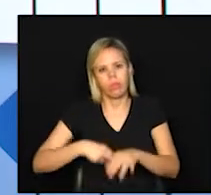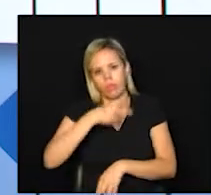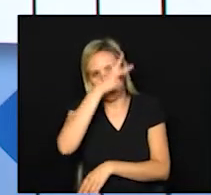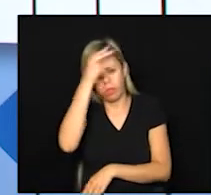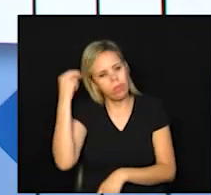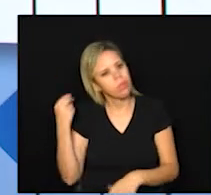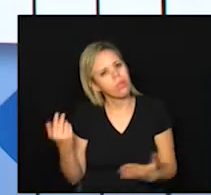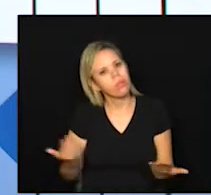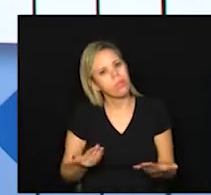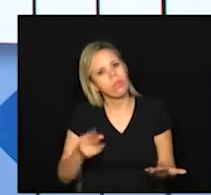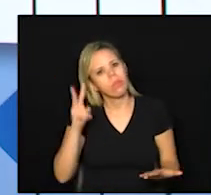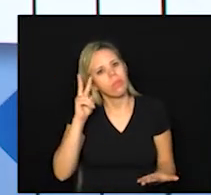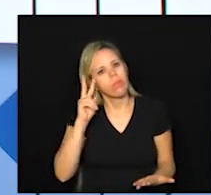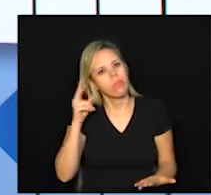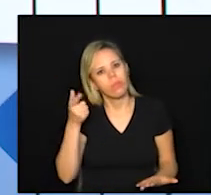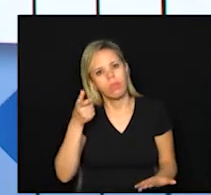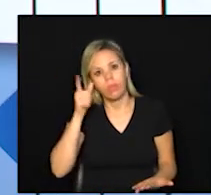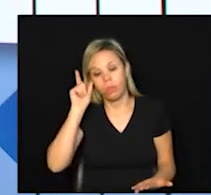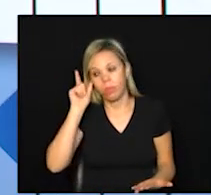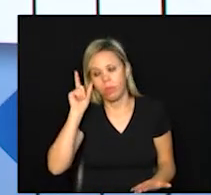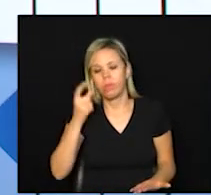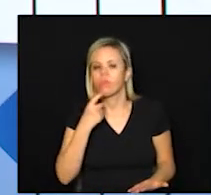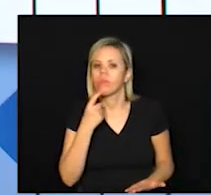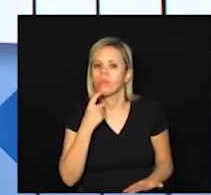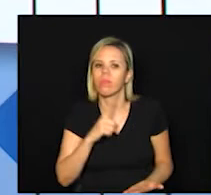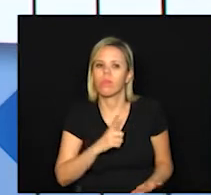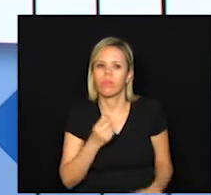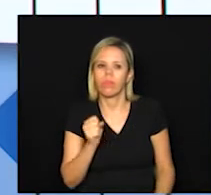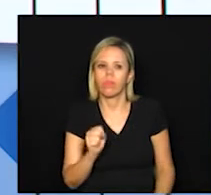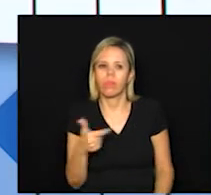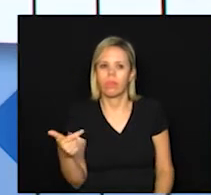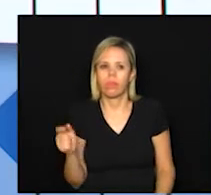Prefeitura nesta segunda-feira, Campinas tinha